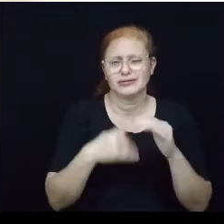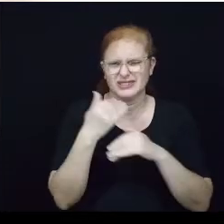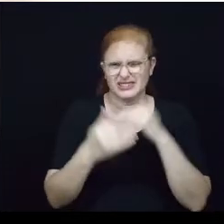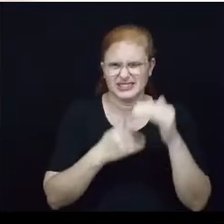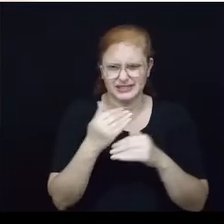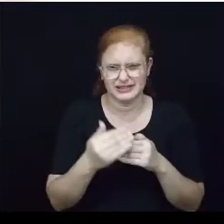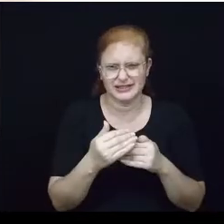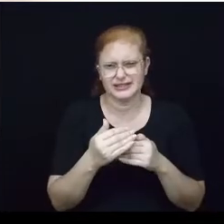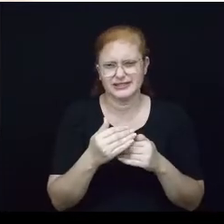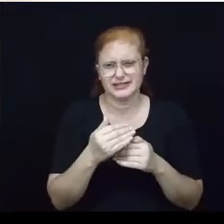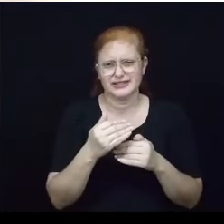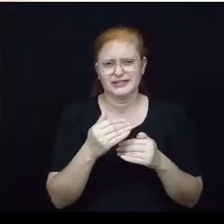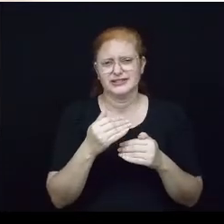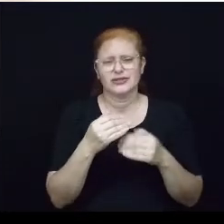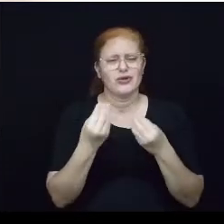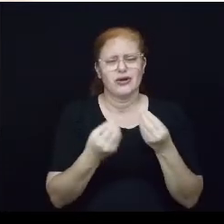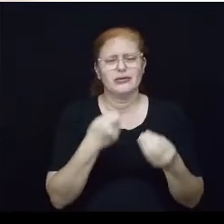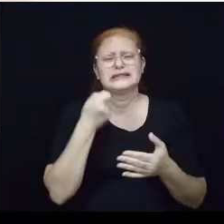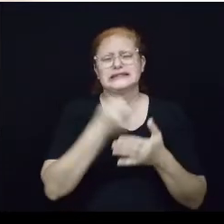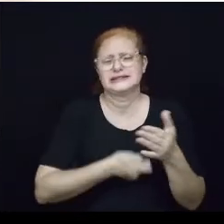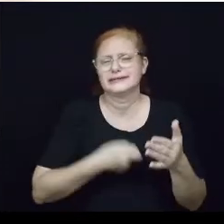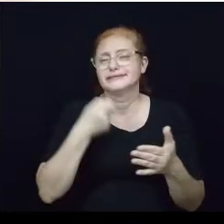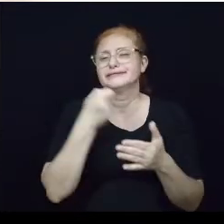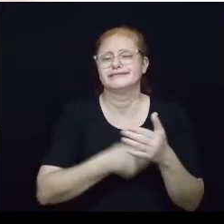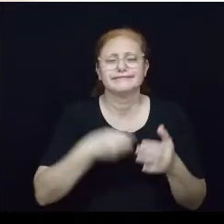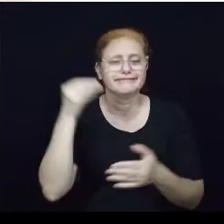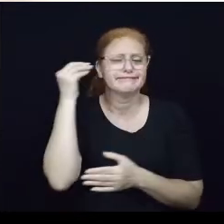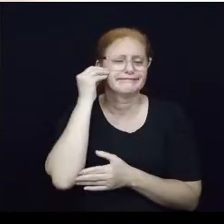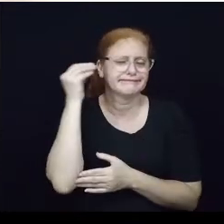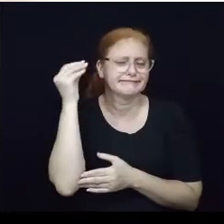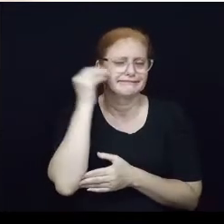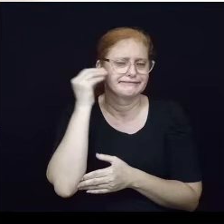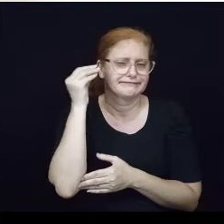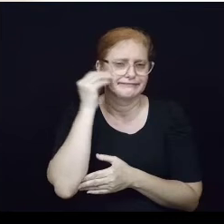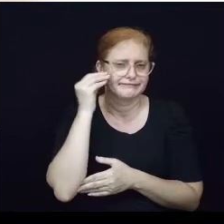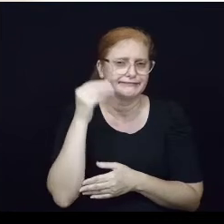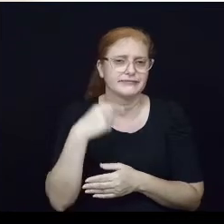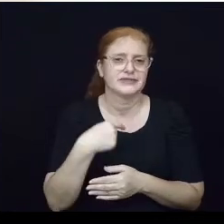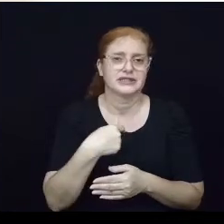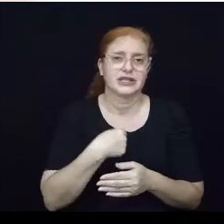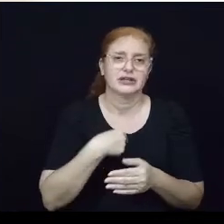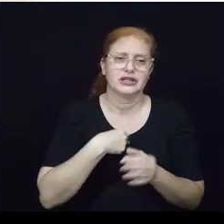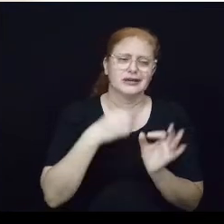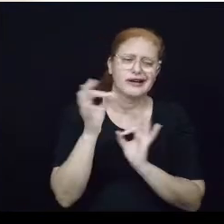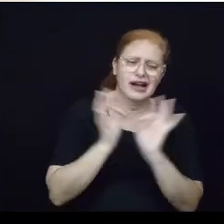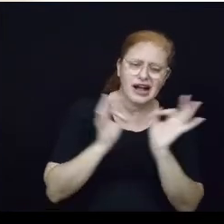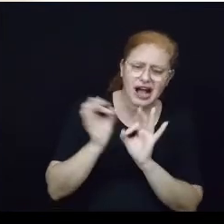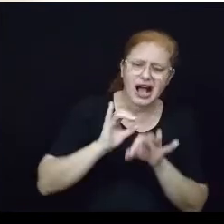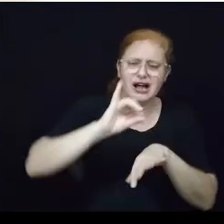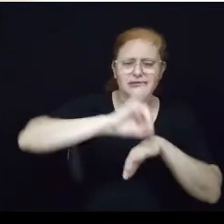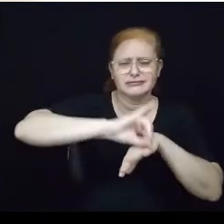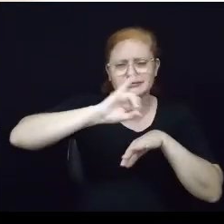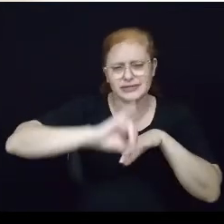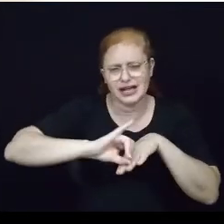processo empírico? Vai testando, totalmente... é empírico, vai testando. Quer dizer, eu meio que distribuí as peças ali